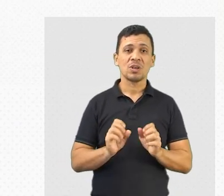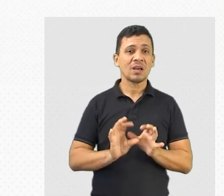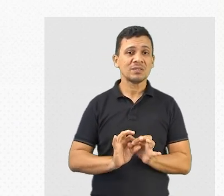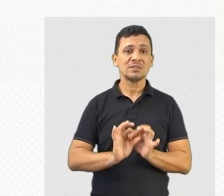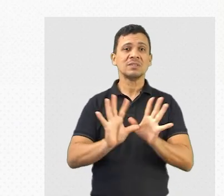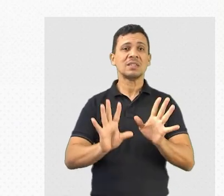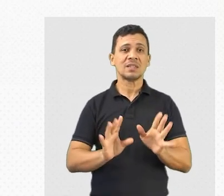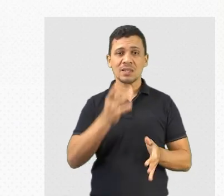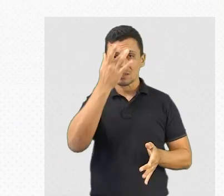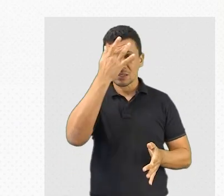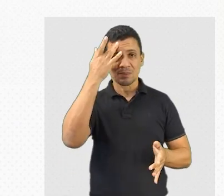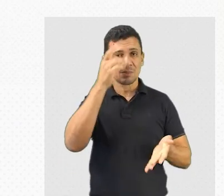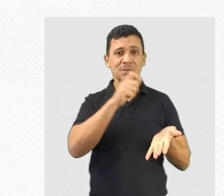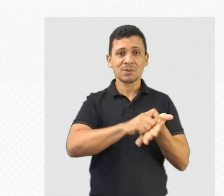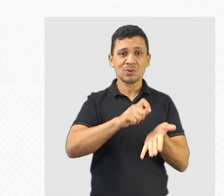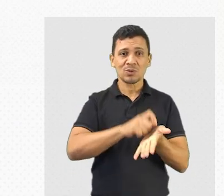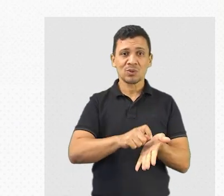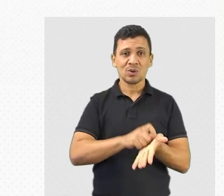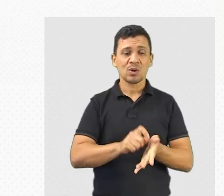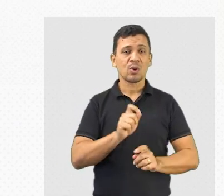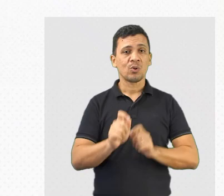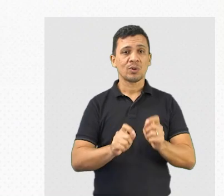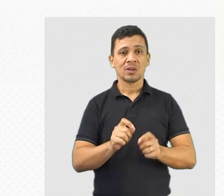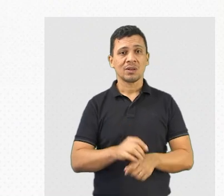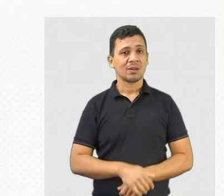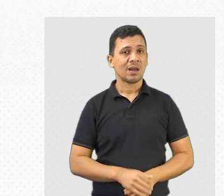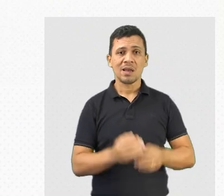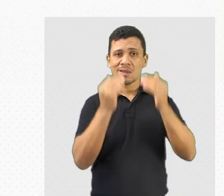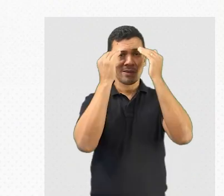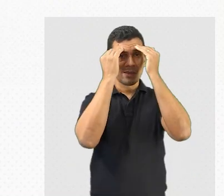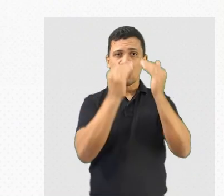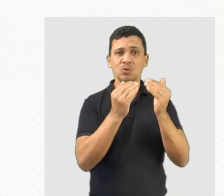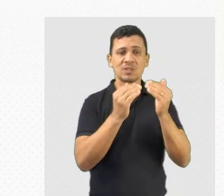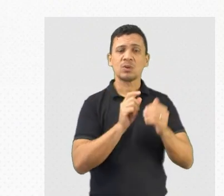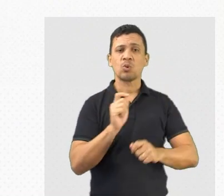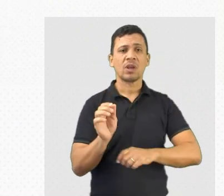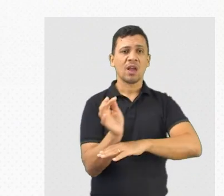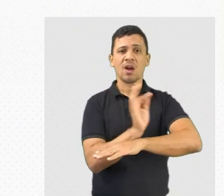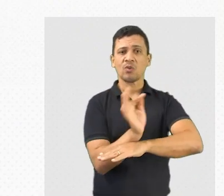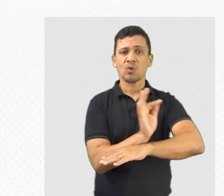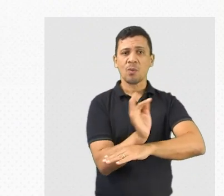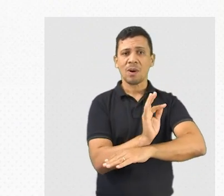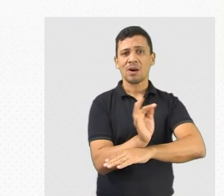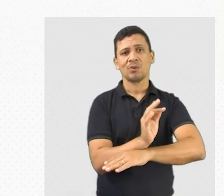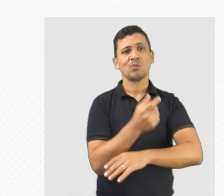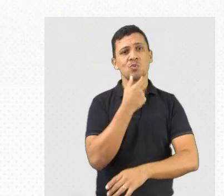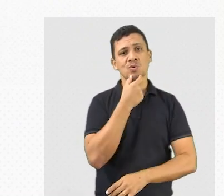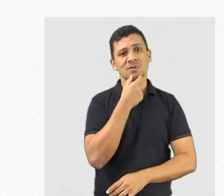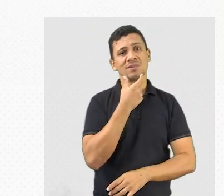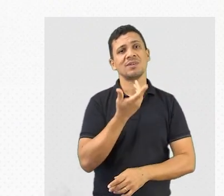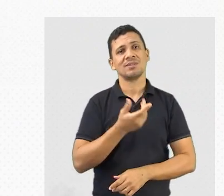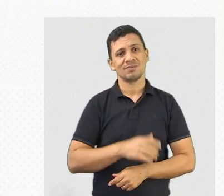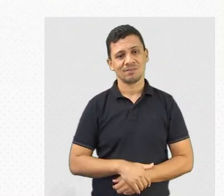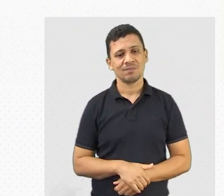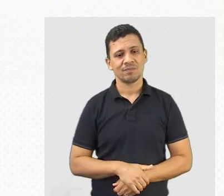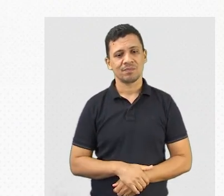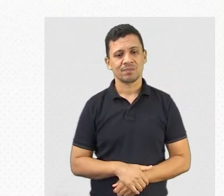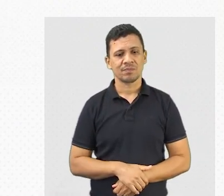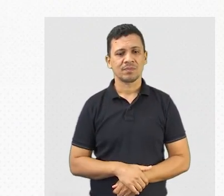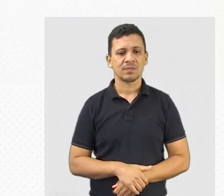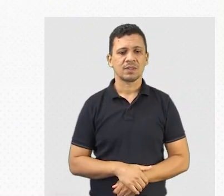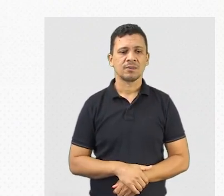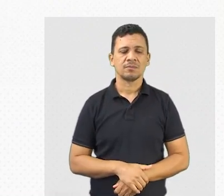licença para o autor para que ele não siga os padrões normativos, a norma culta. Depois ele